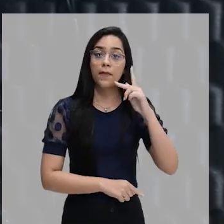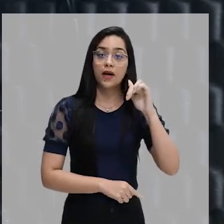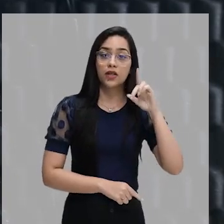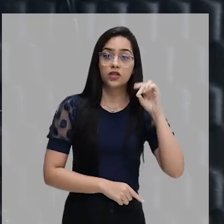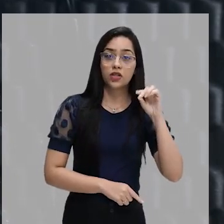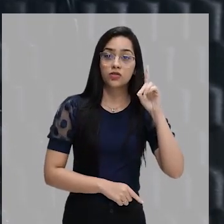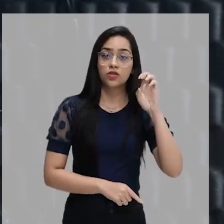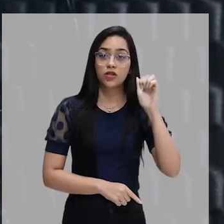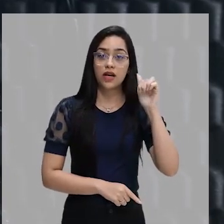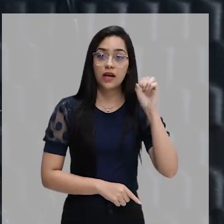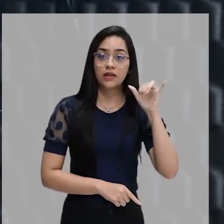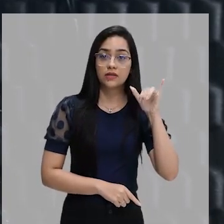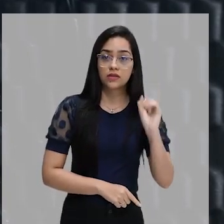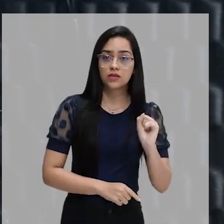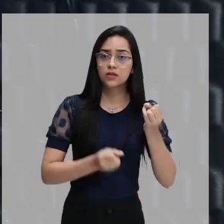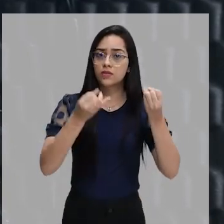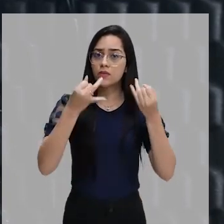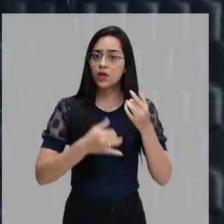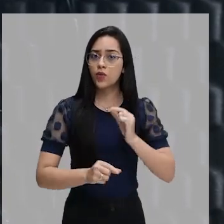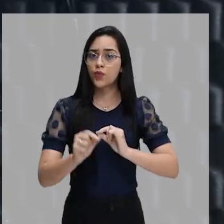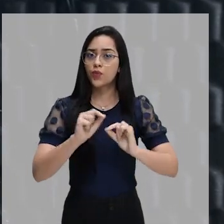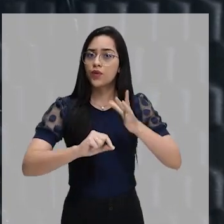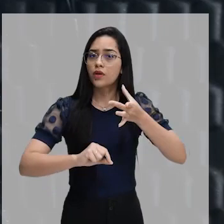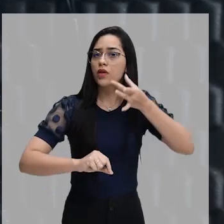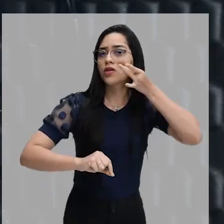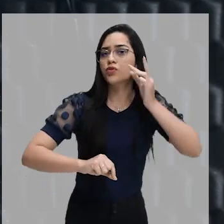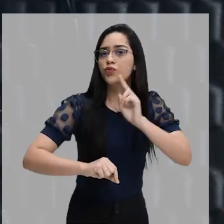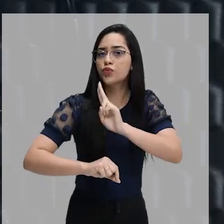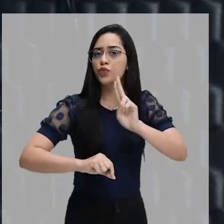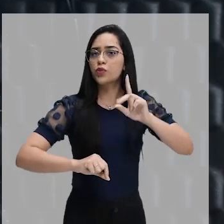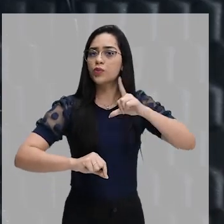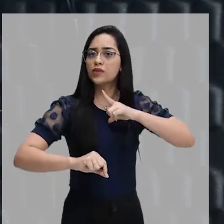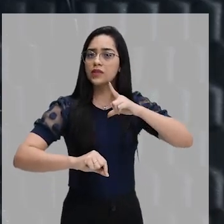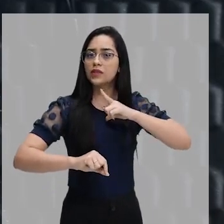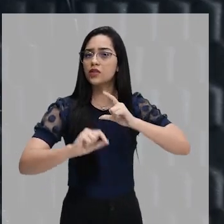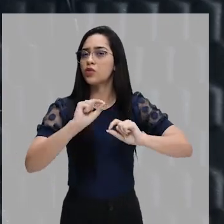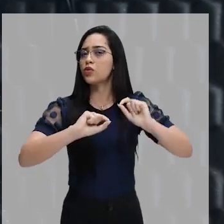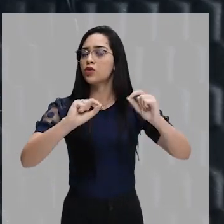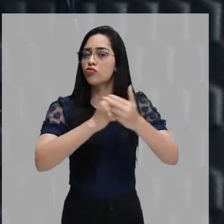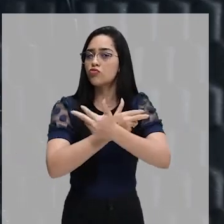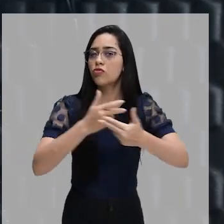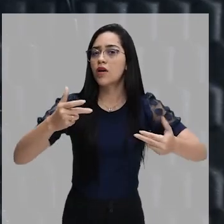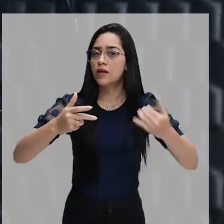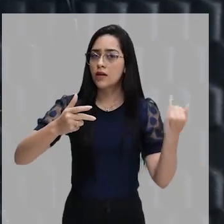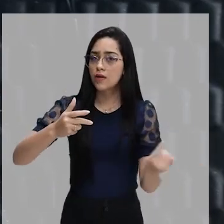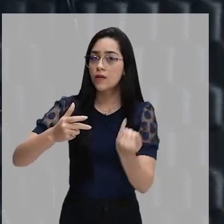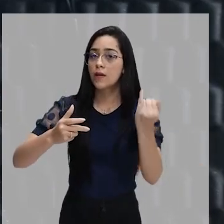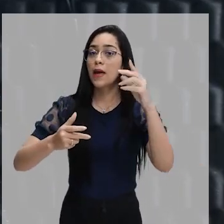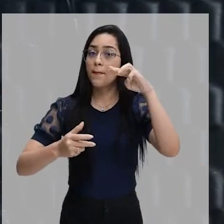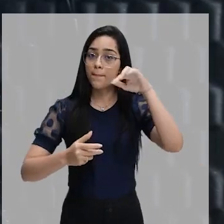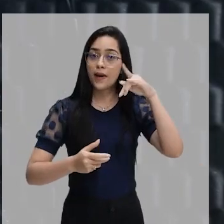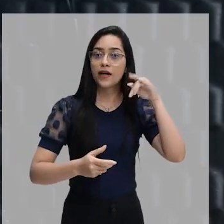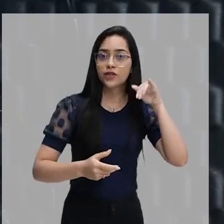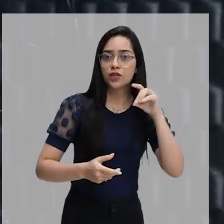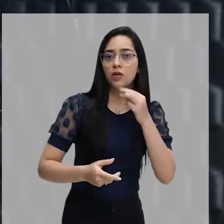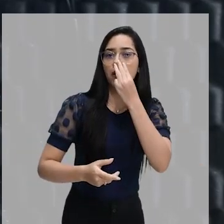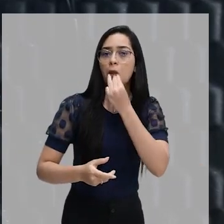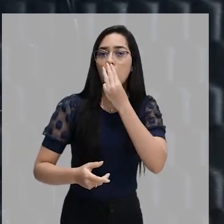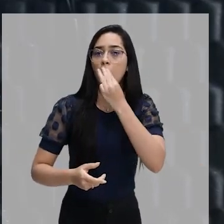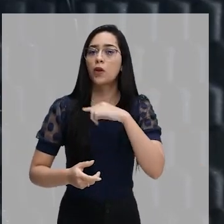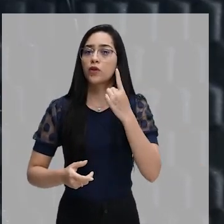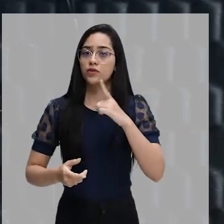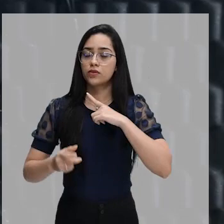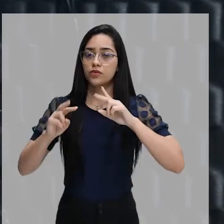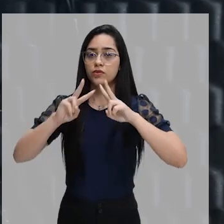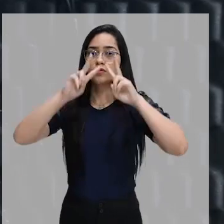né? Então, quando se fala de realismo, o nome assim de grande relevância é Machado de Assis. E aqui a gente tem